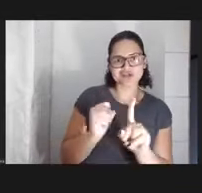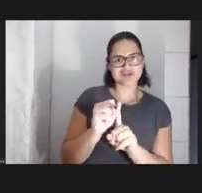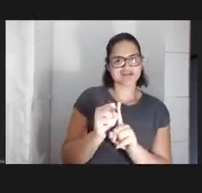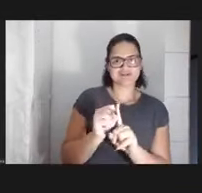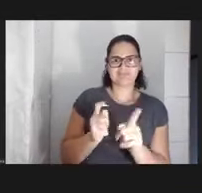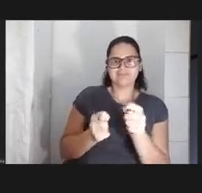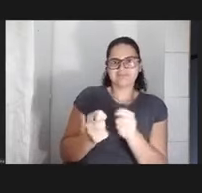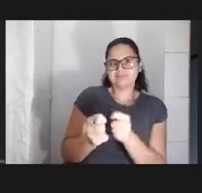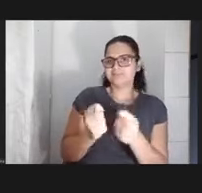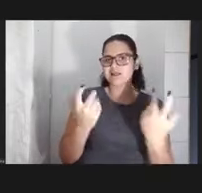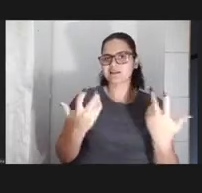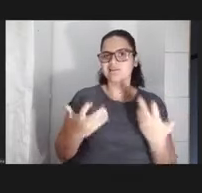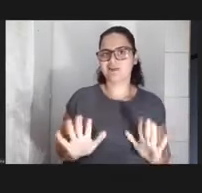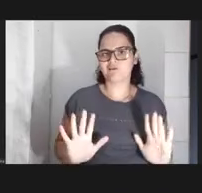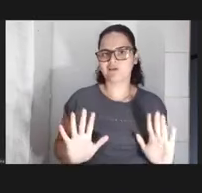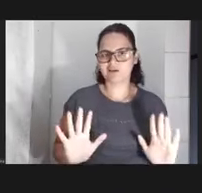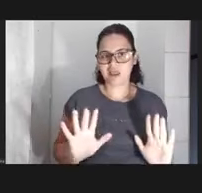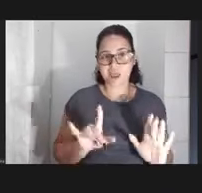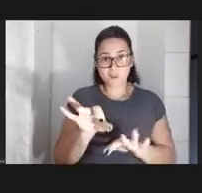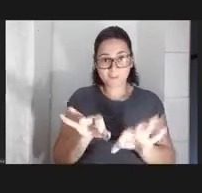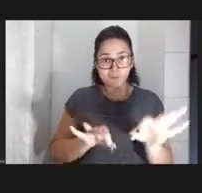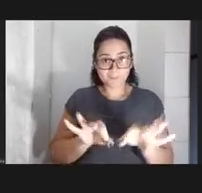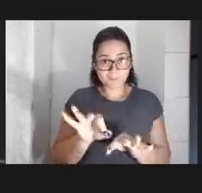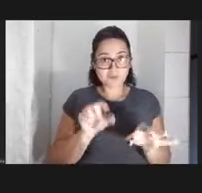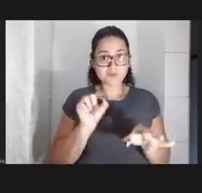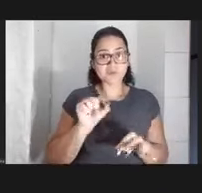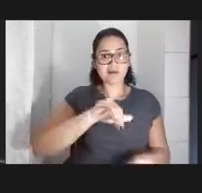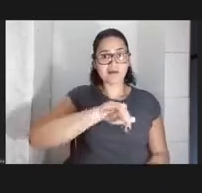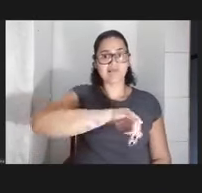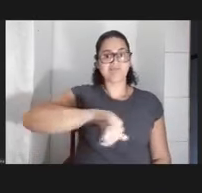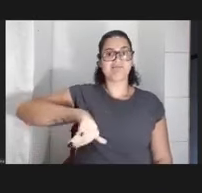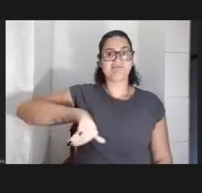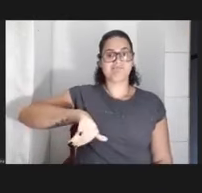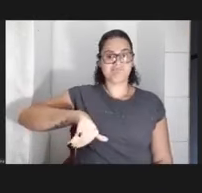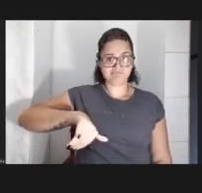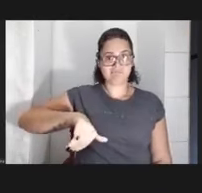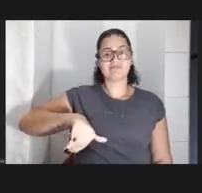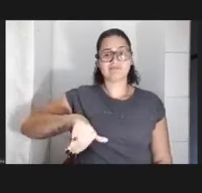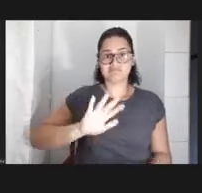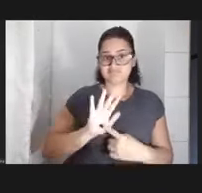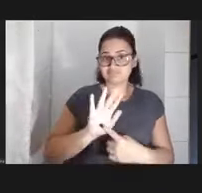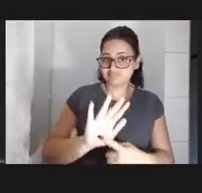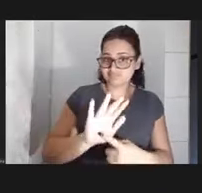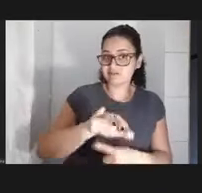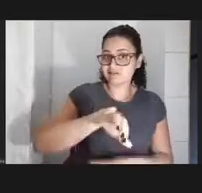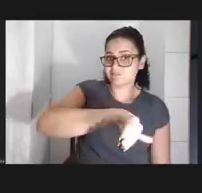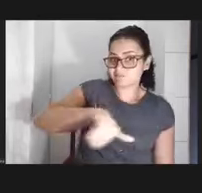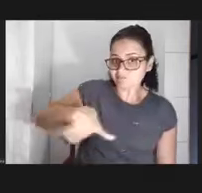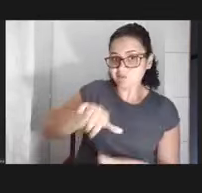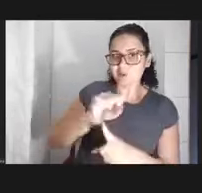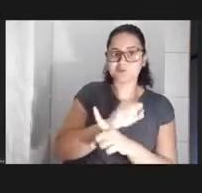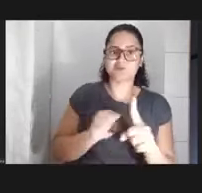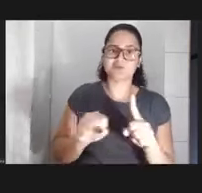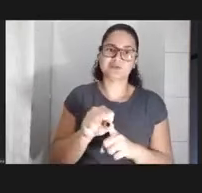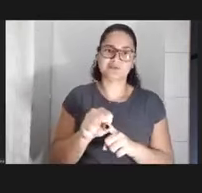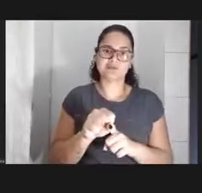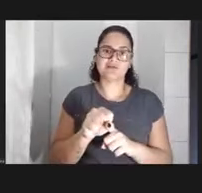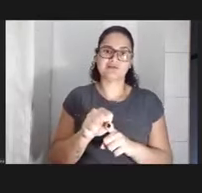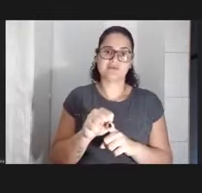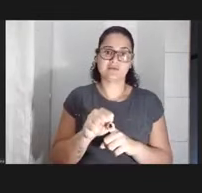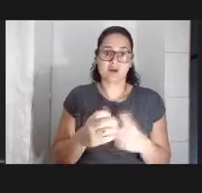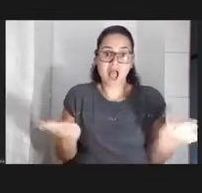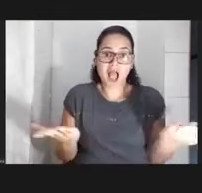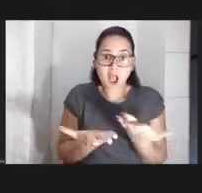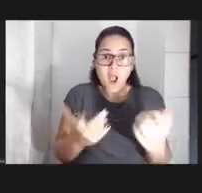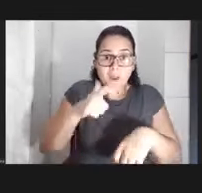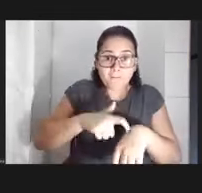é um projeto excludente, um projeto que promove a exclusão social. Então, é a hora da gente conversar,